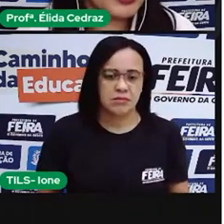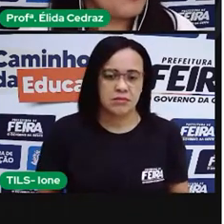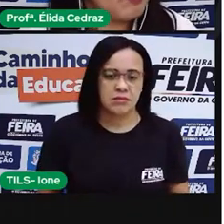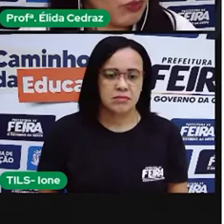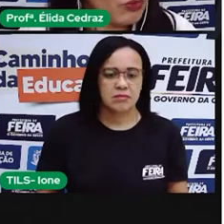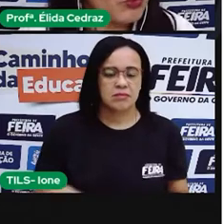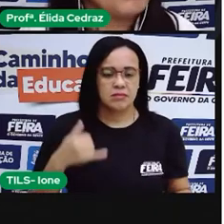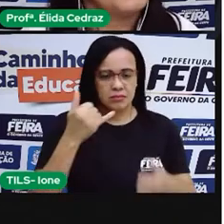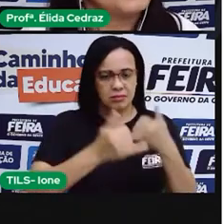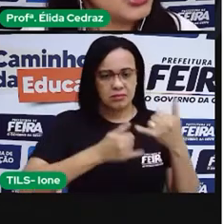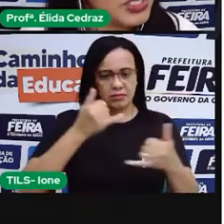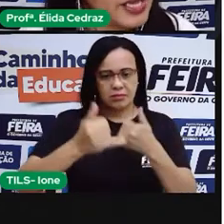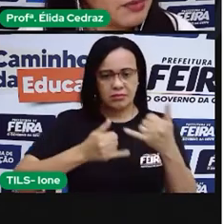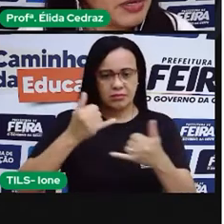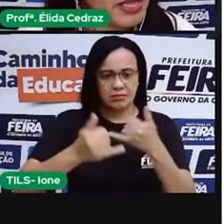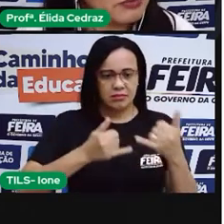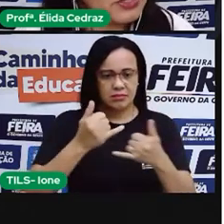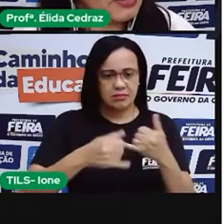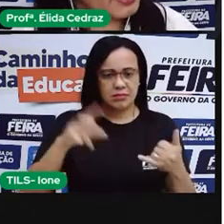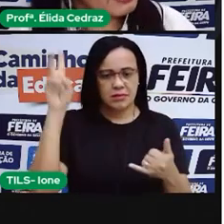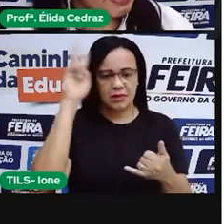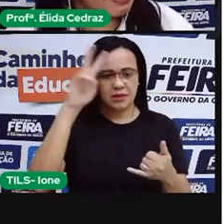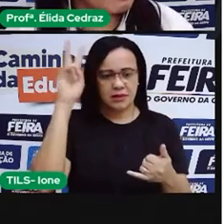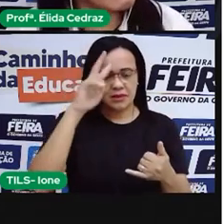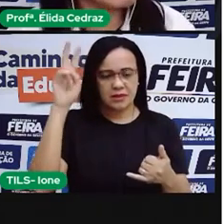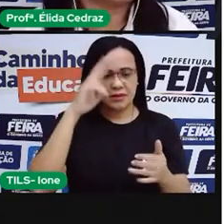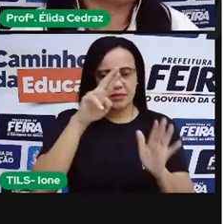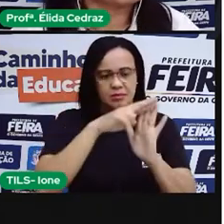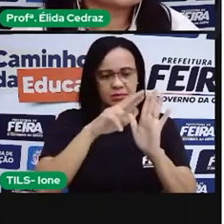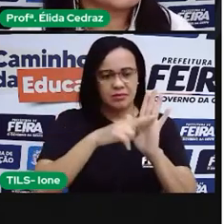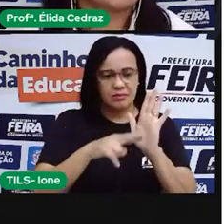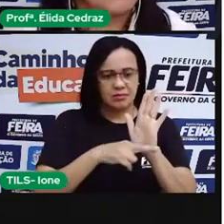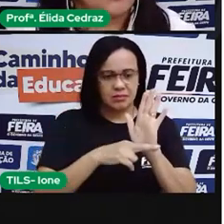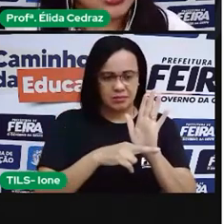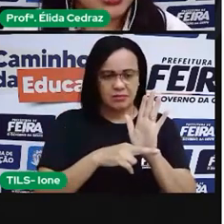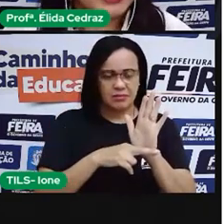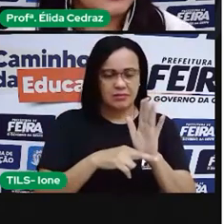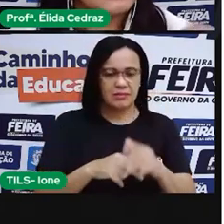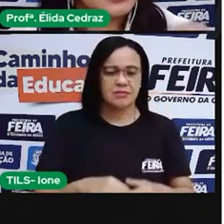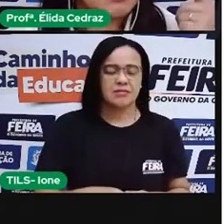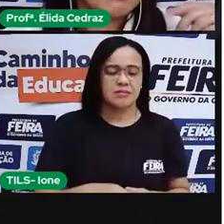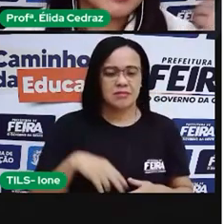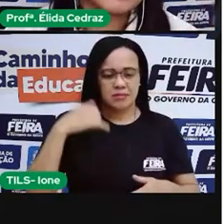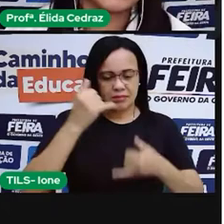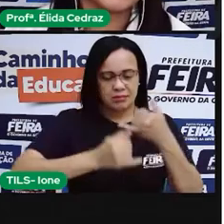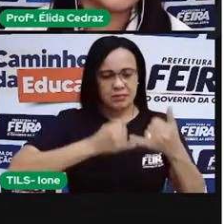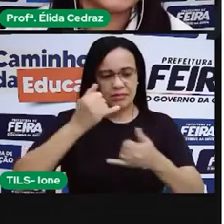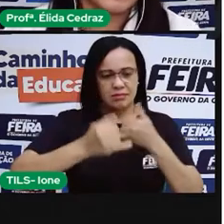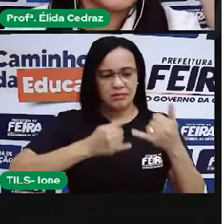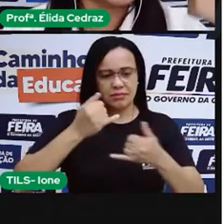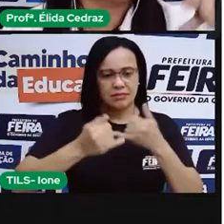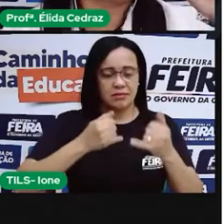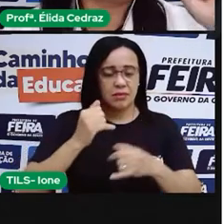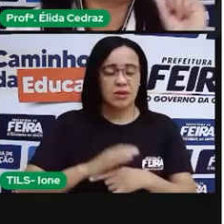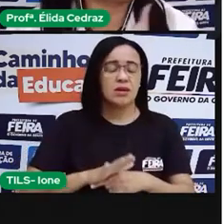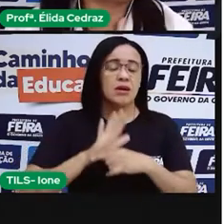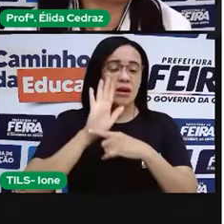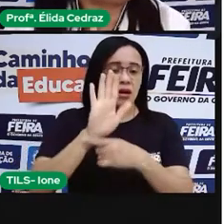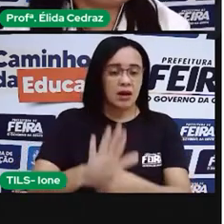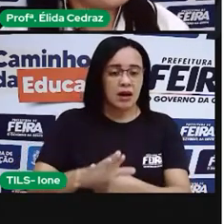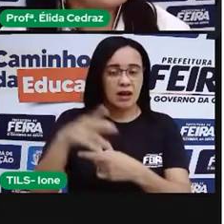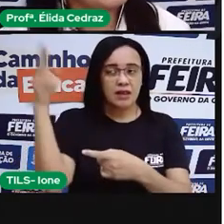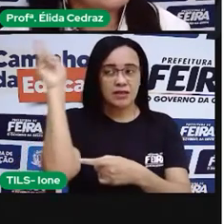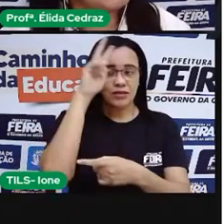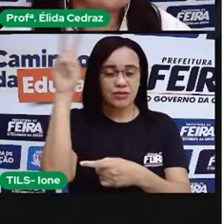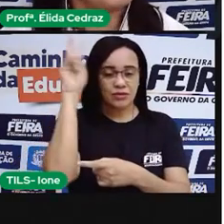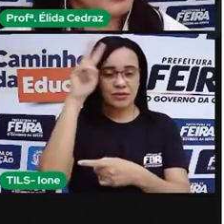Vamos jogar um pouco antes de relembrarmos as regras? Pois é, o joguinho sempre faz a gente ativar o que a gente já